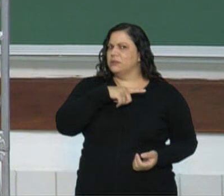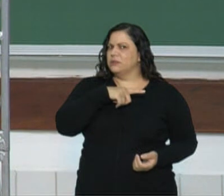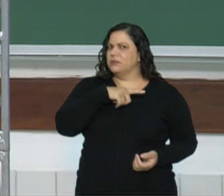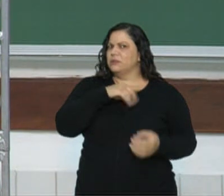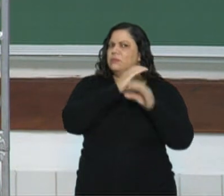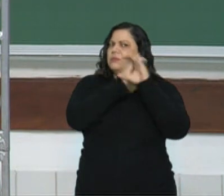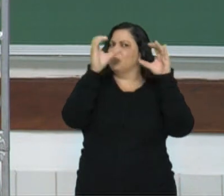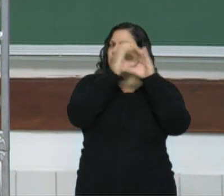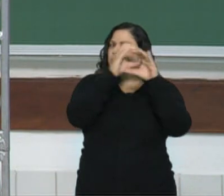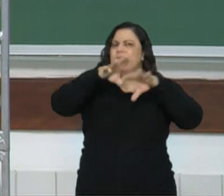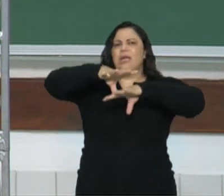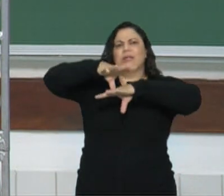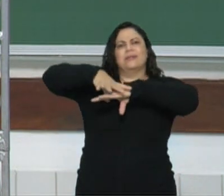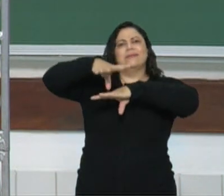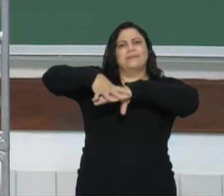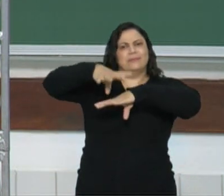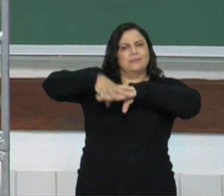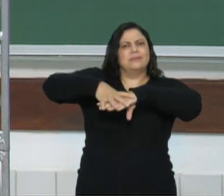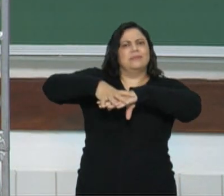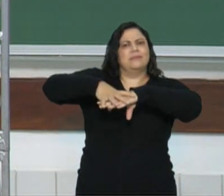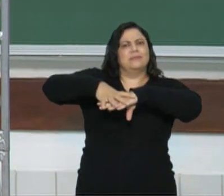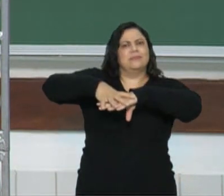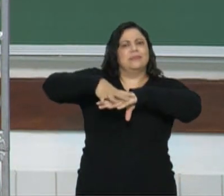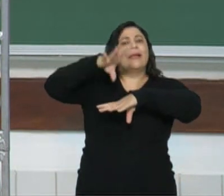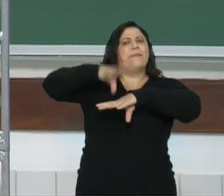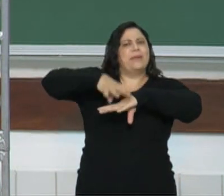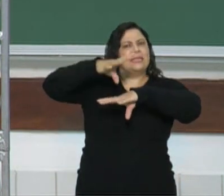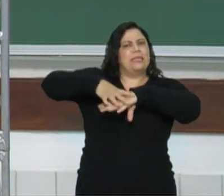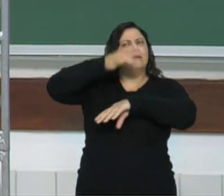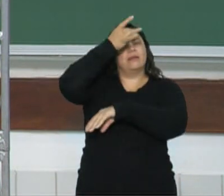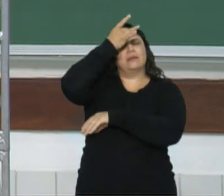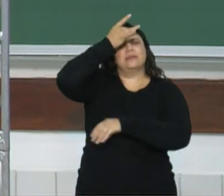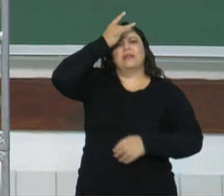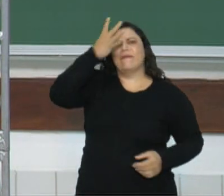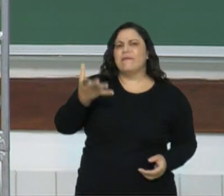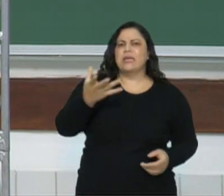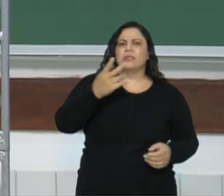confiar: matemática. Cara, matemática é fácil.